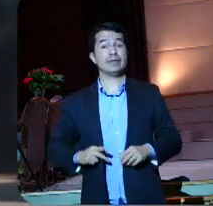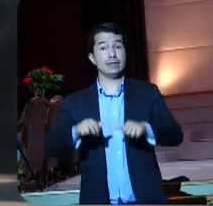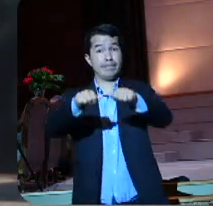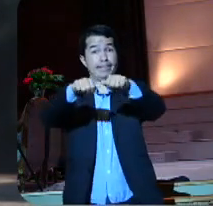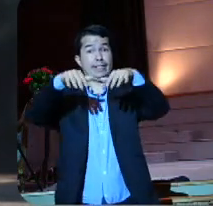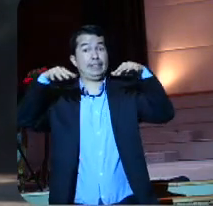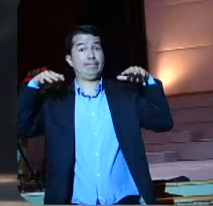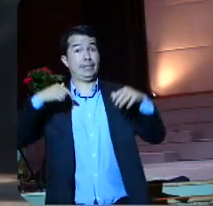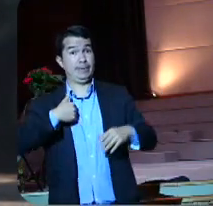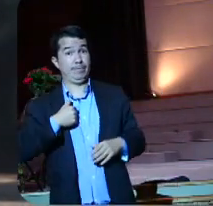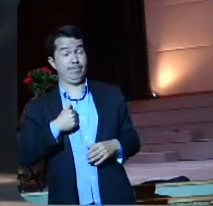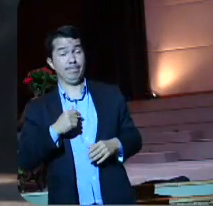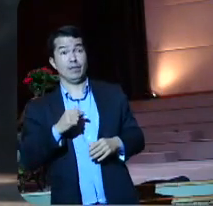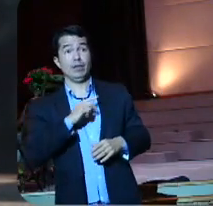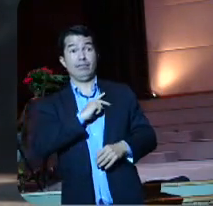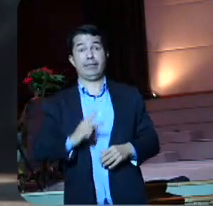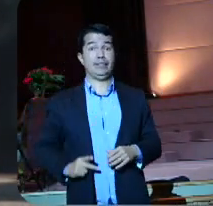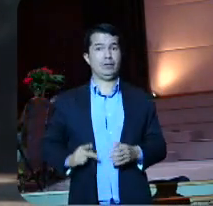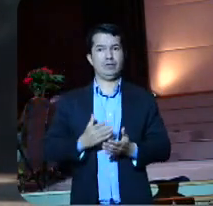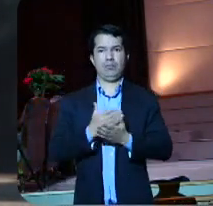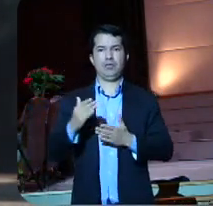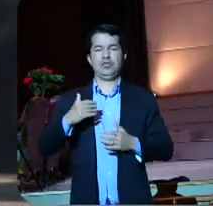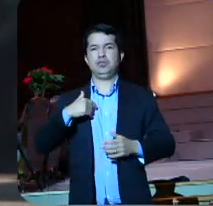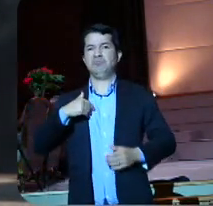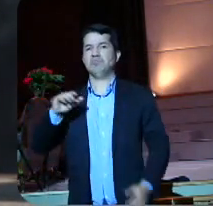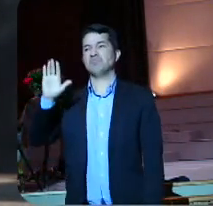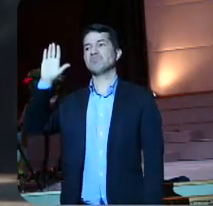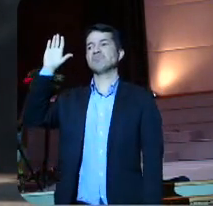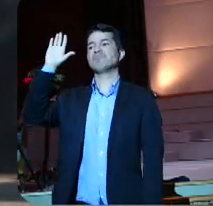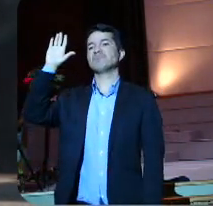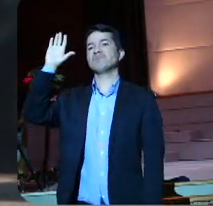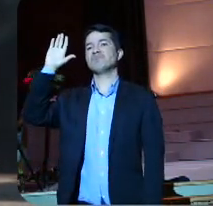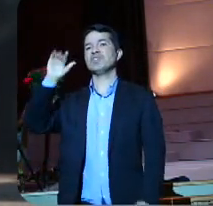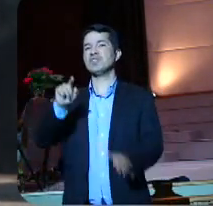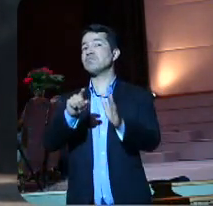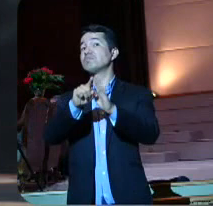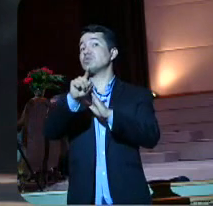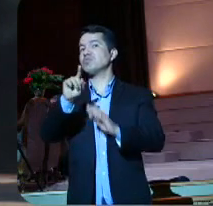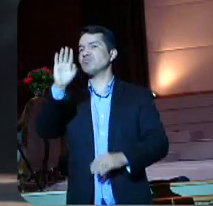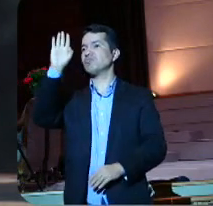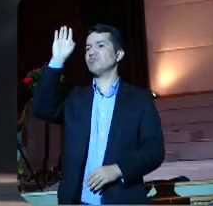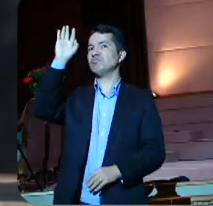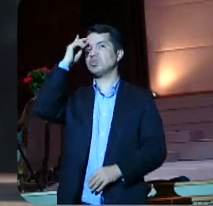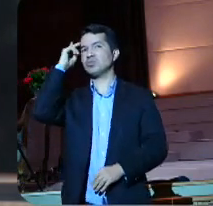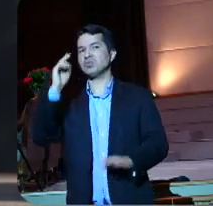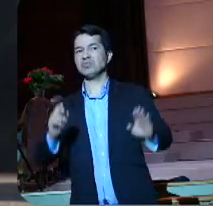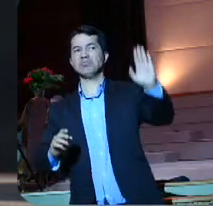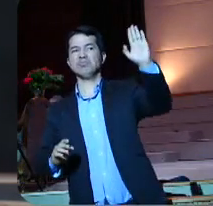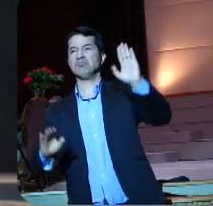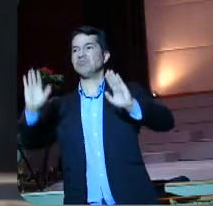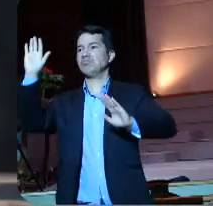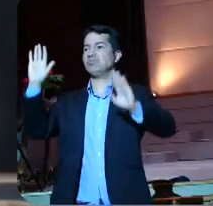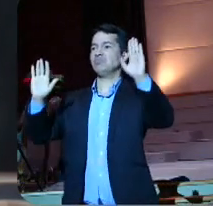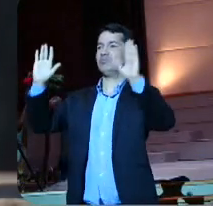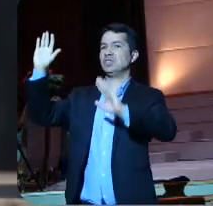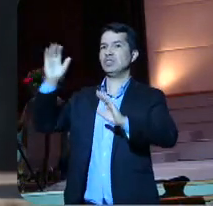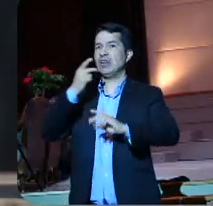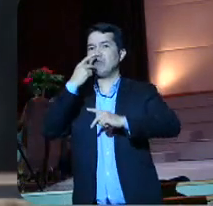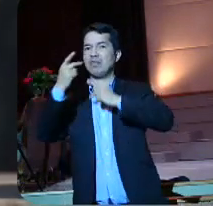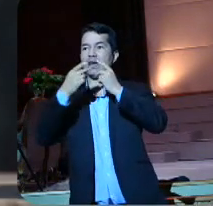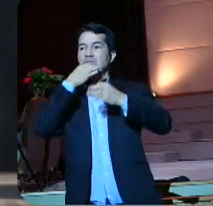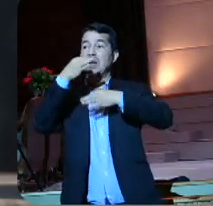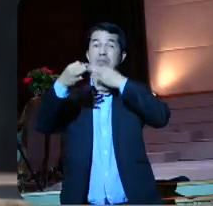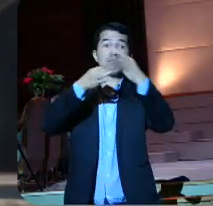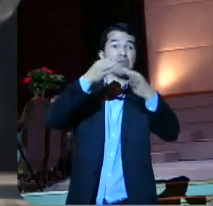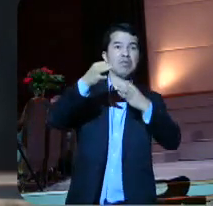aí no meio das conversas, esse assunto levantou-se. E aí uma pessoa se levantou aqui, começou a falar uma coisa, daí o outro